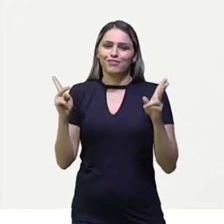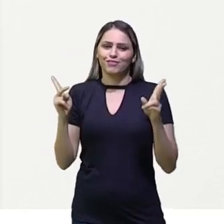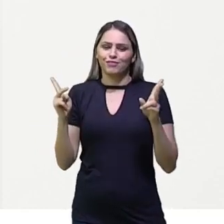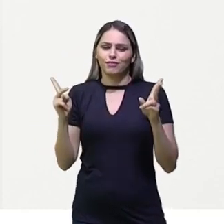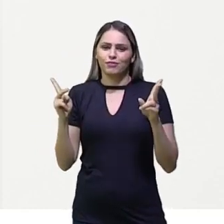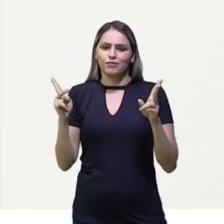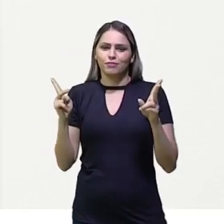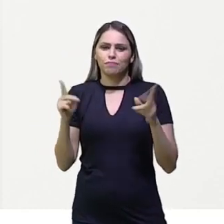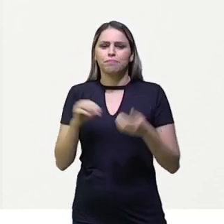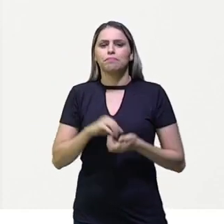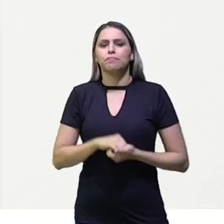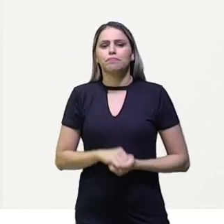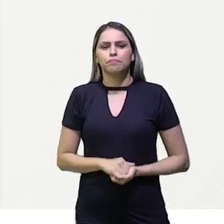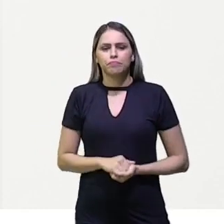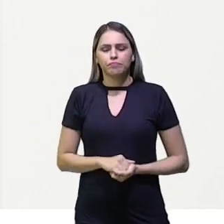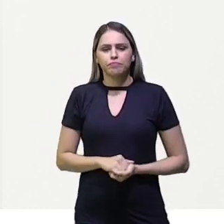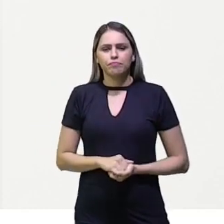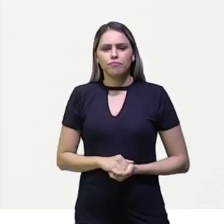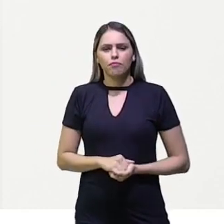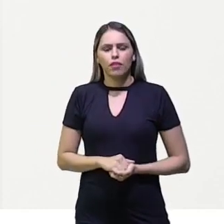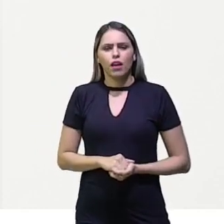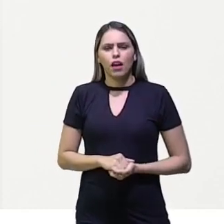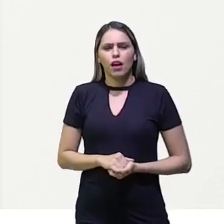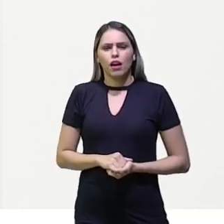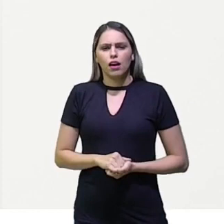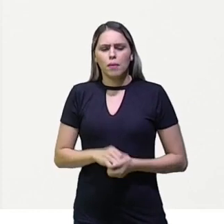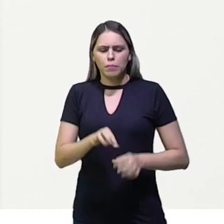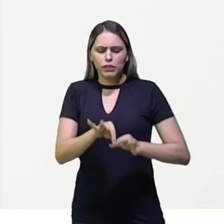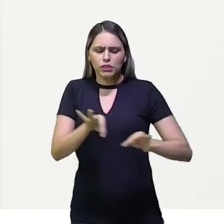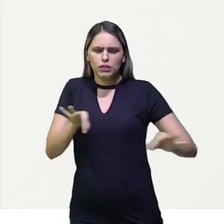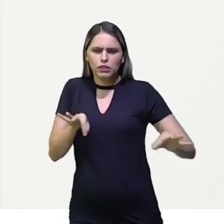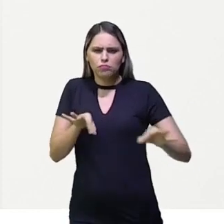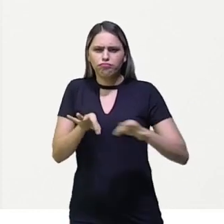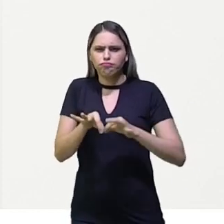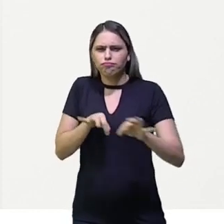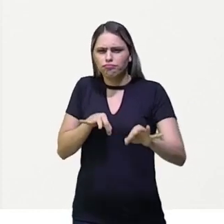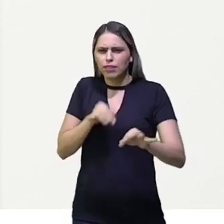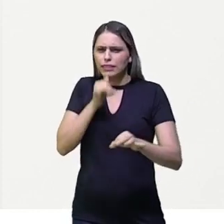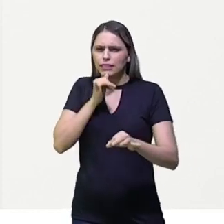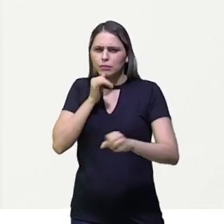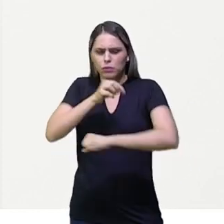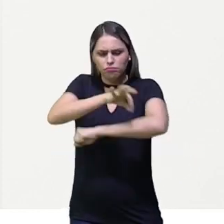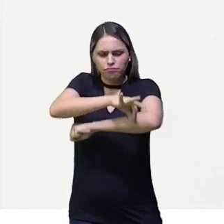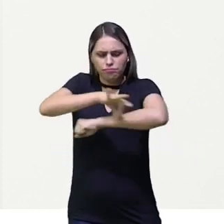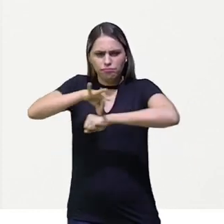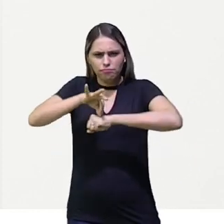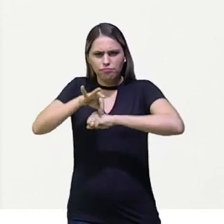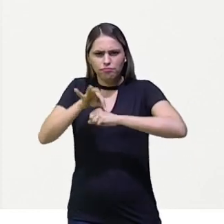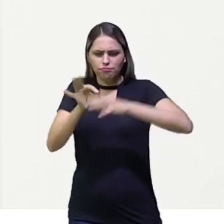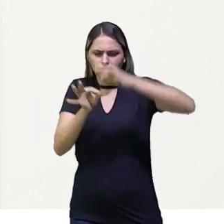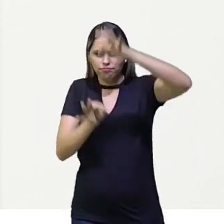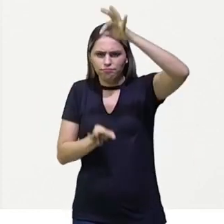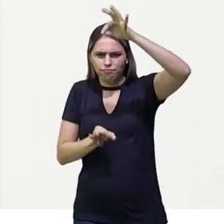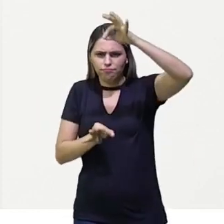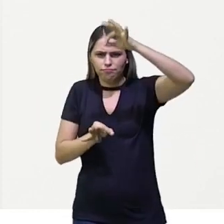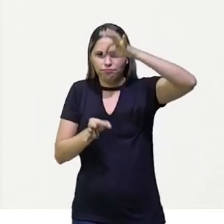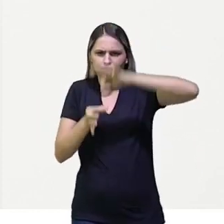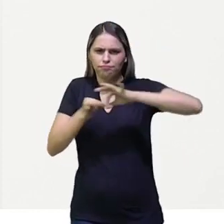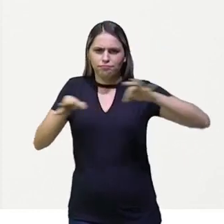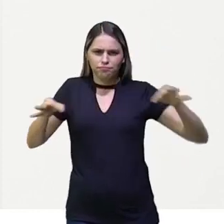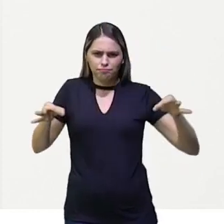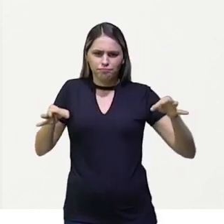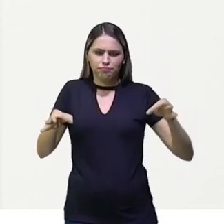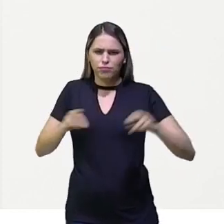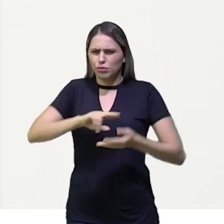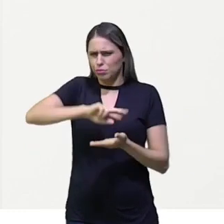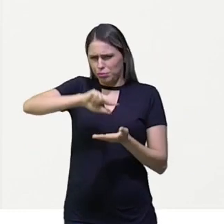palmos e etc. E convencionais, régua e fita métrica. Tem outros também, mas a